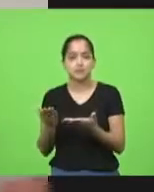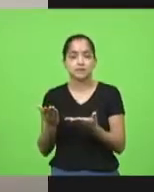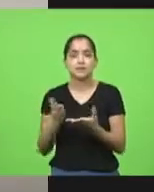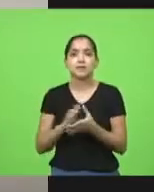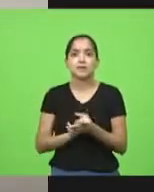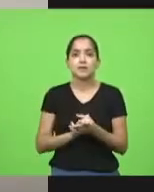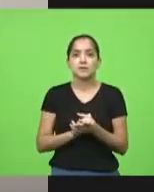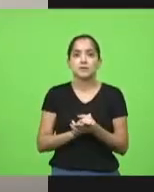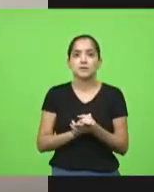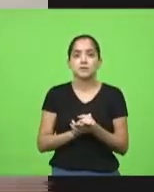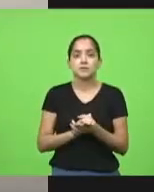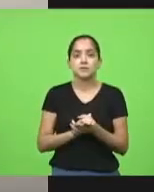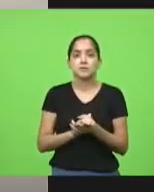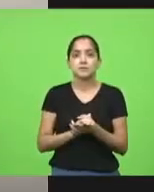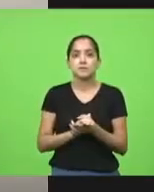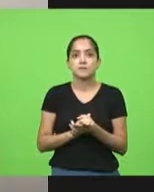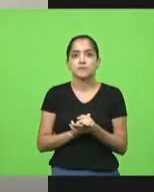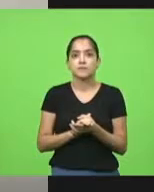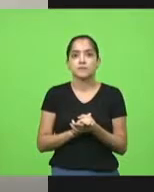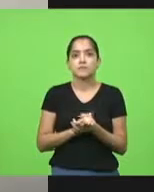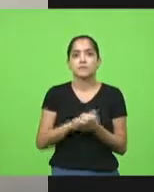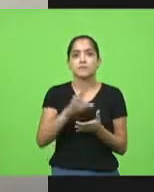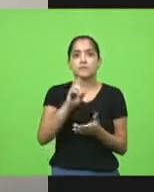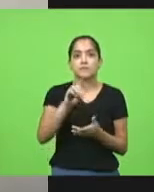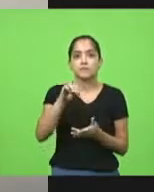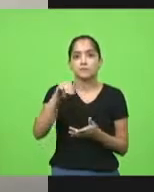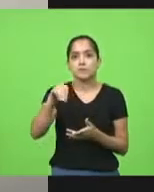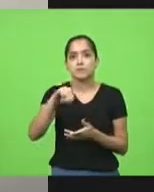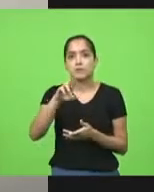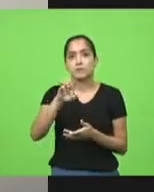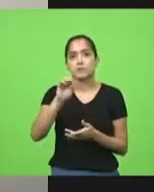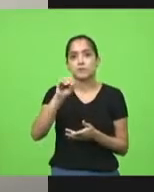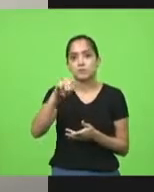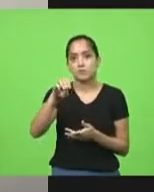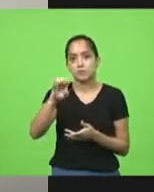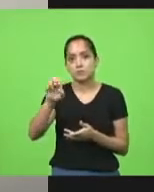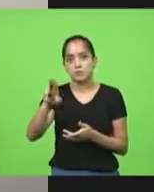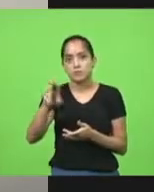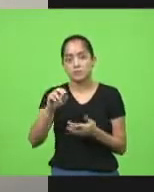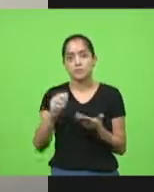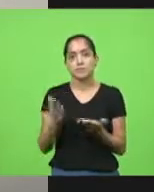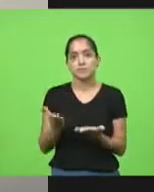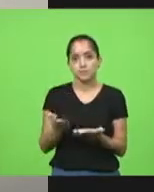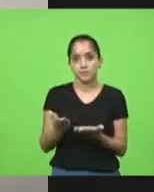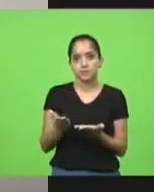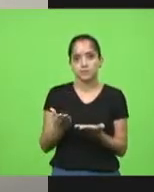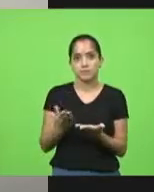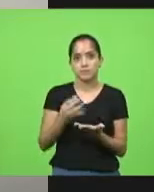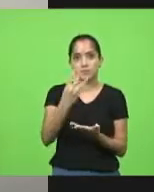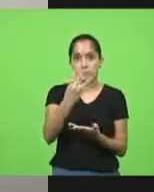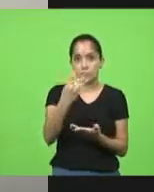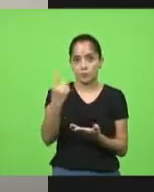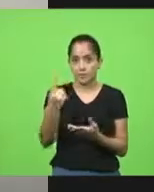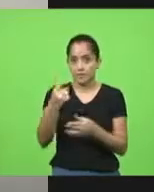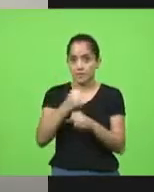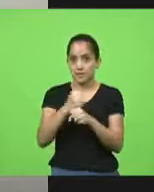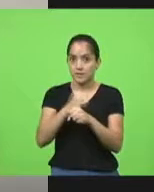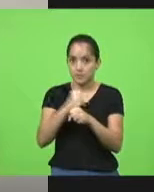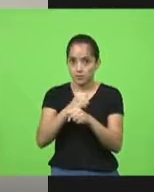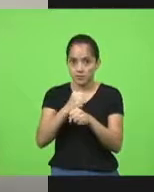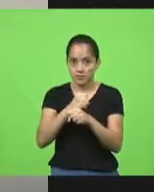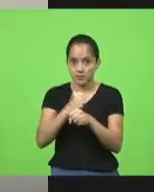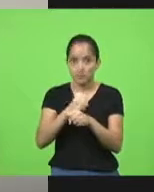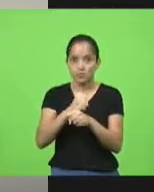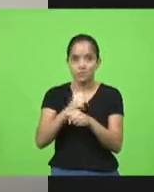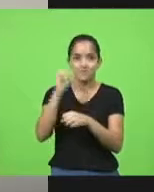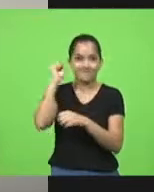mencionar, ao terminar, Dom Oscar Romero, que são 41 anos do